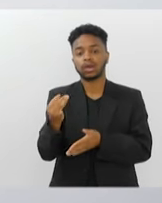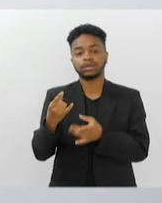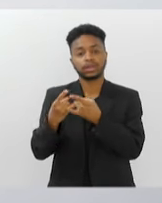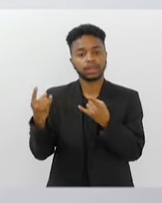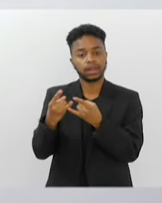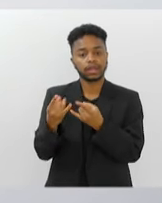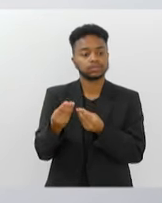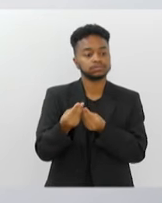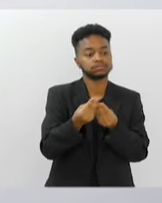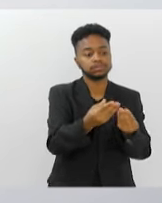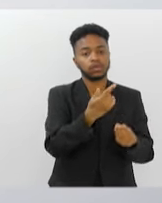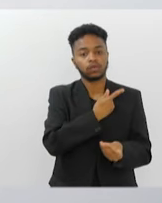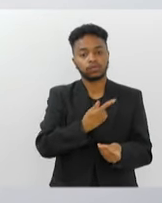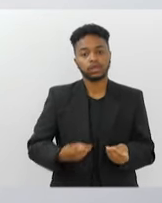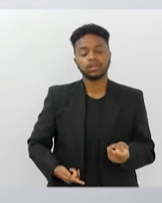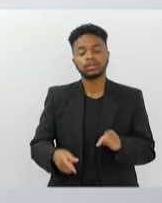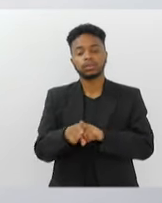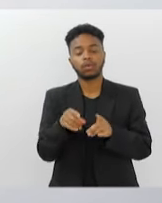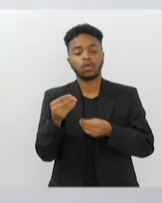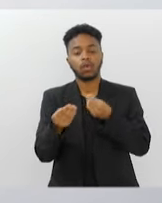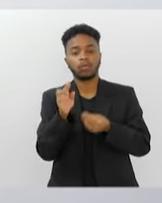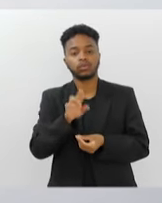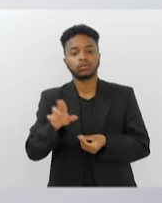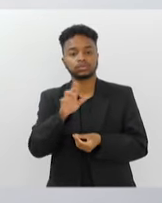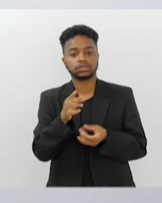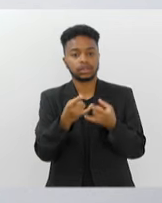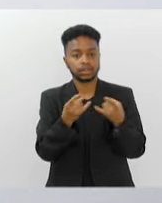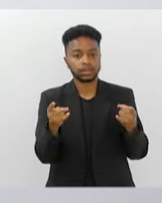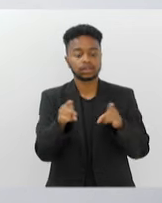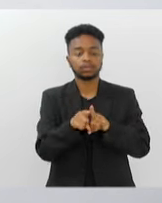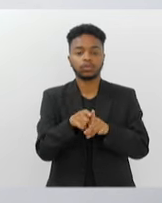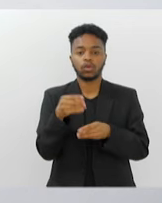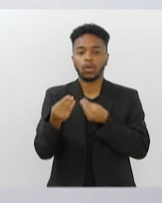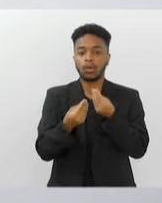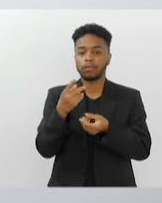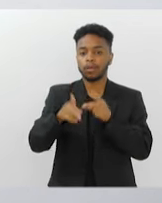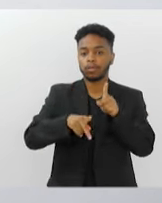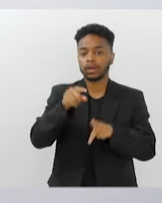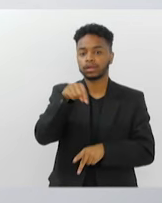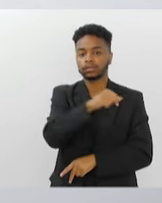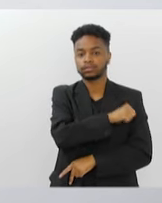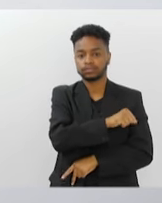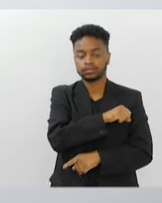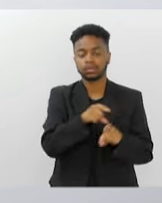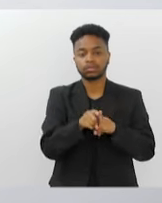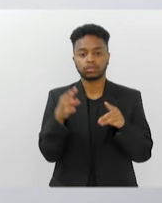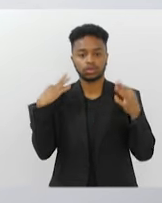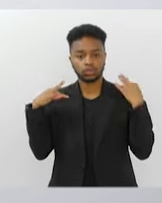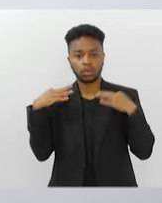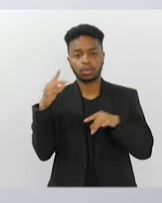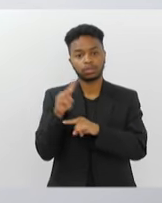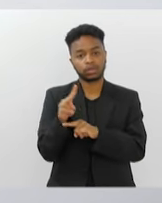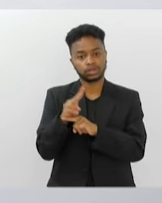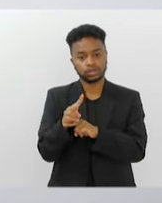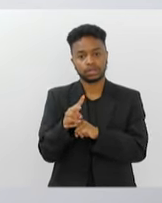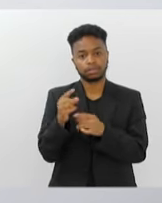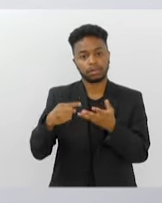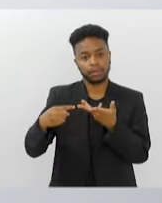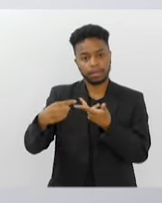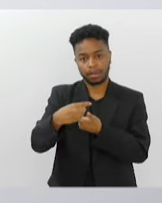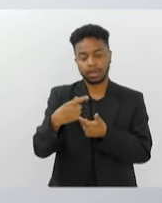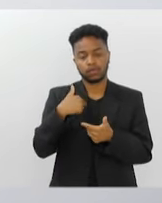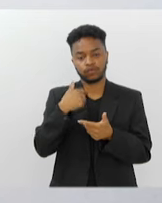como vai distribuir esses ingressos e como o cidadão do Rio de Janeiro turista vai ser eh protegido de tudo isso que eu falei